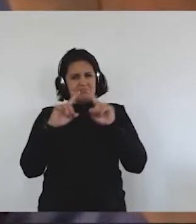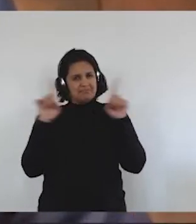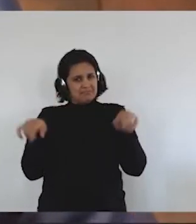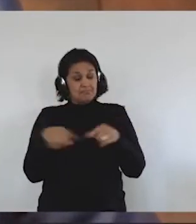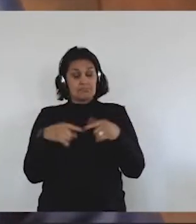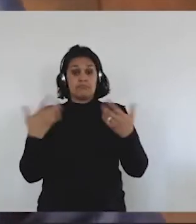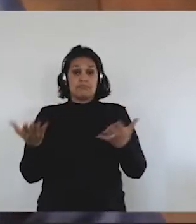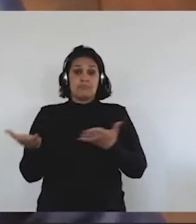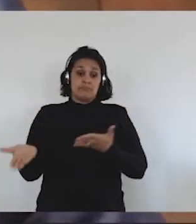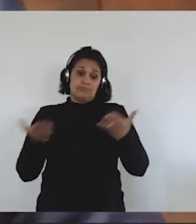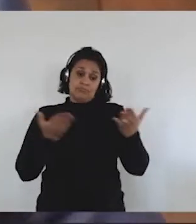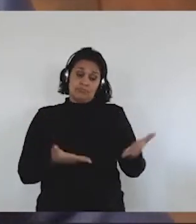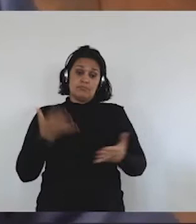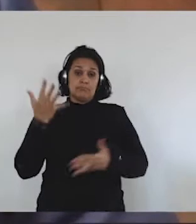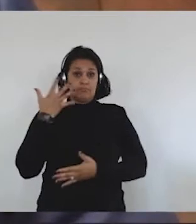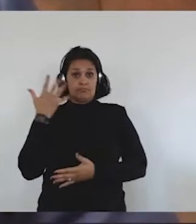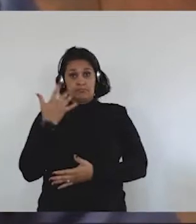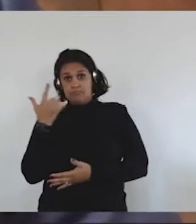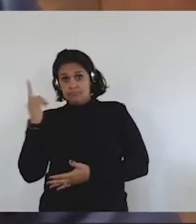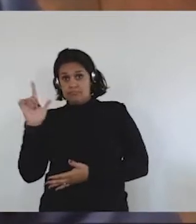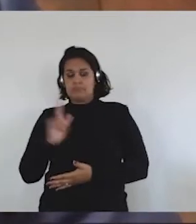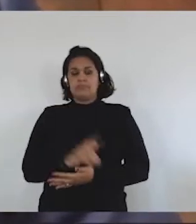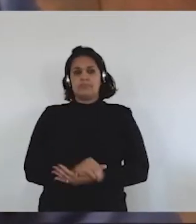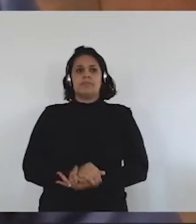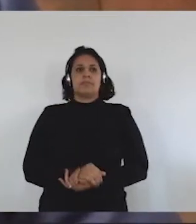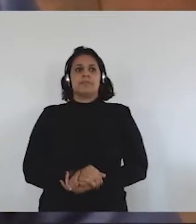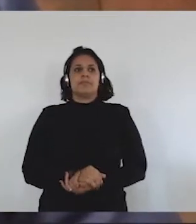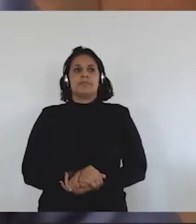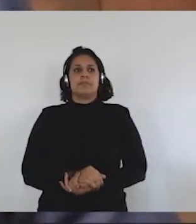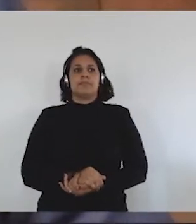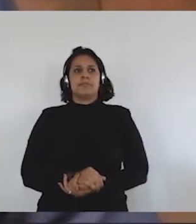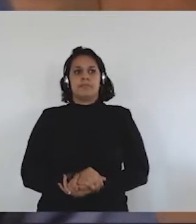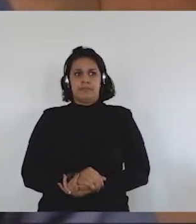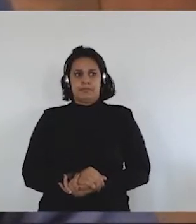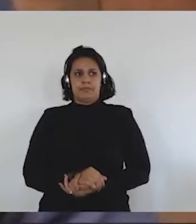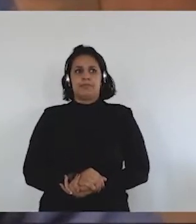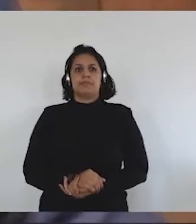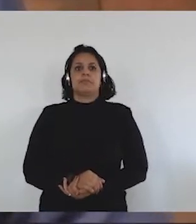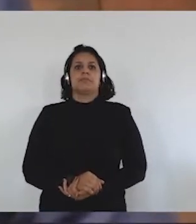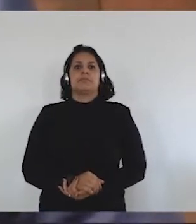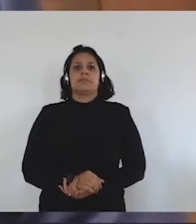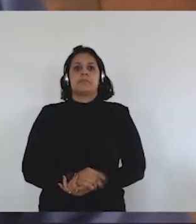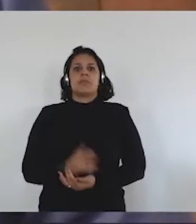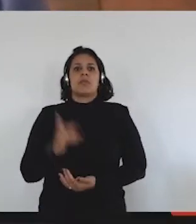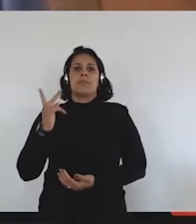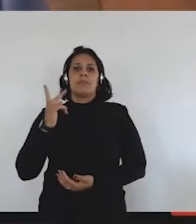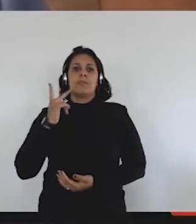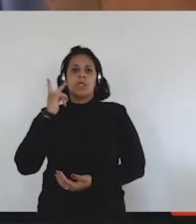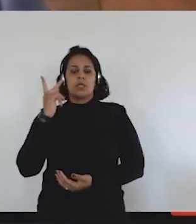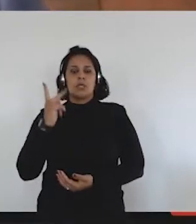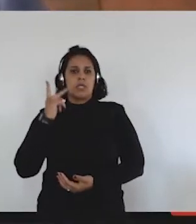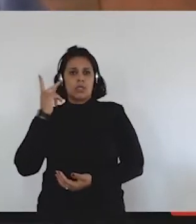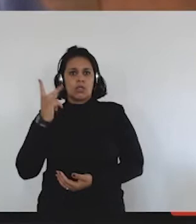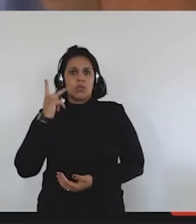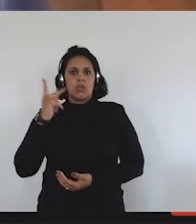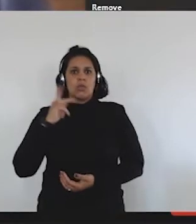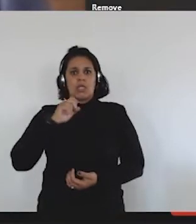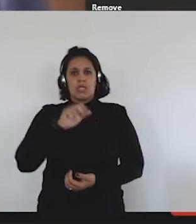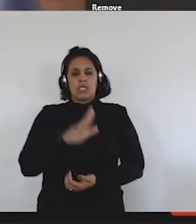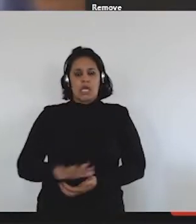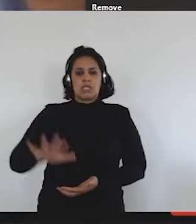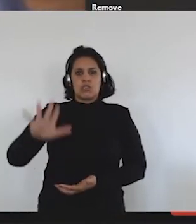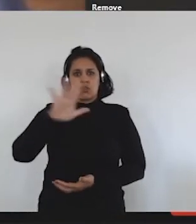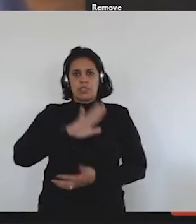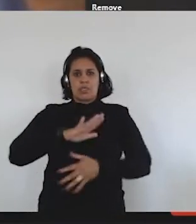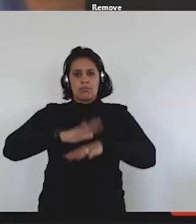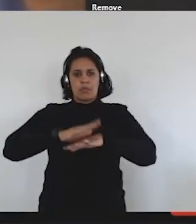passo imediatamente a palavra ao nosso queridíssimo Procurador Nacional de Prerrogativas, doutor Alex Sarkis, aqui